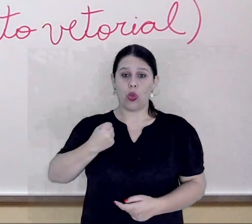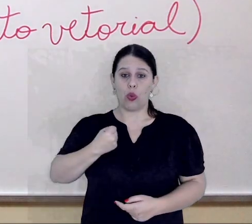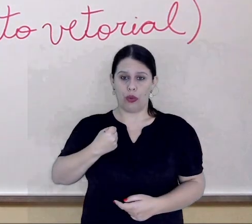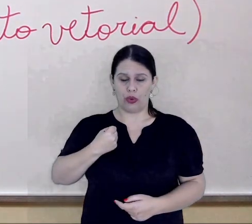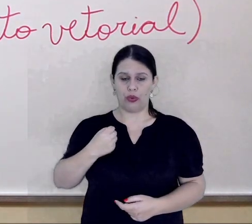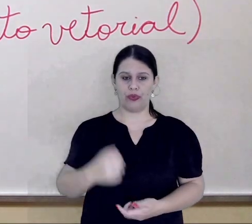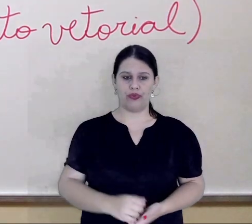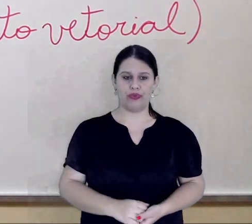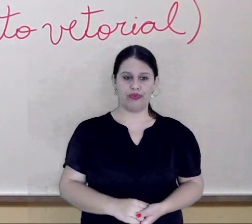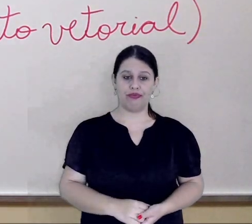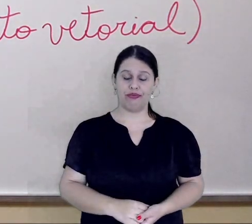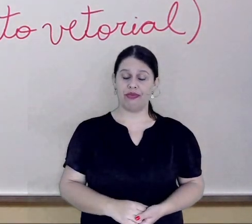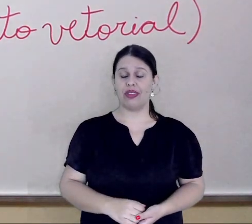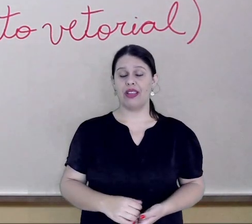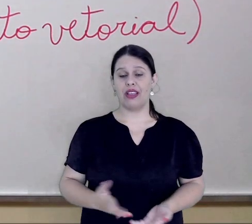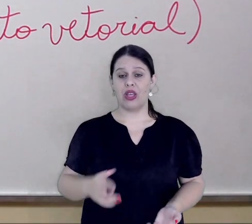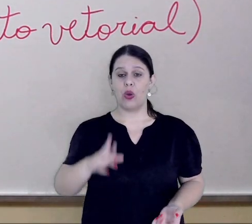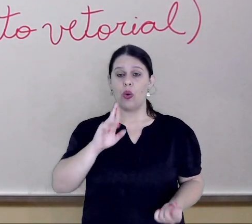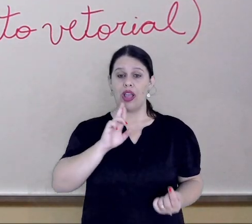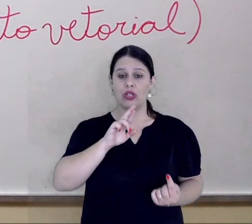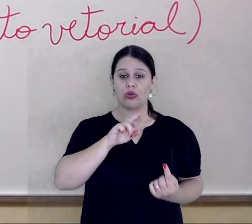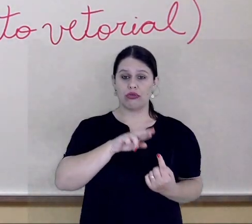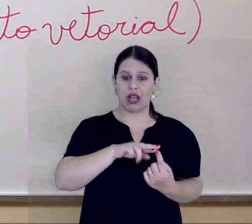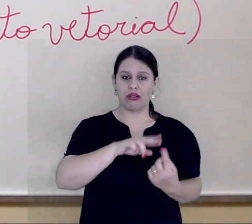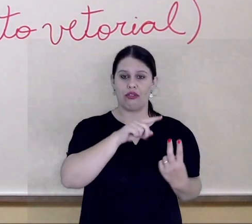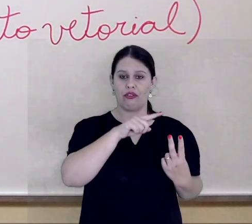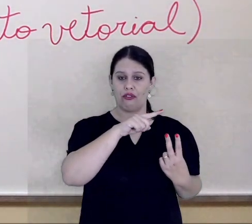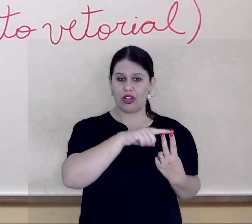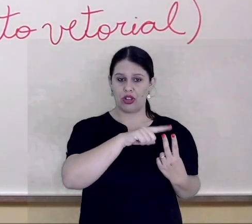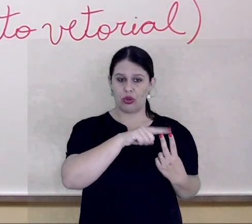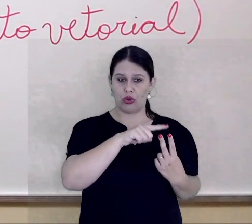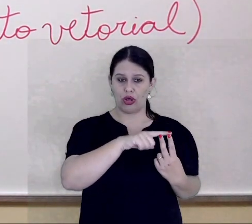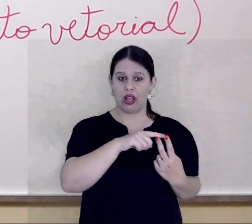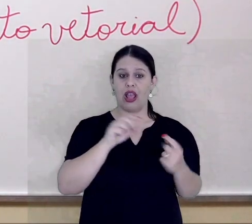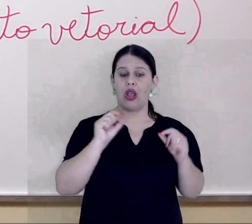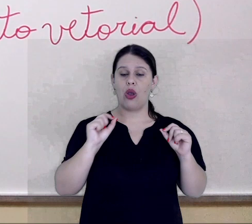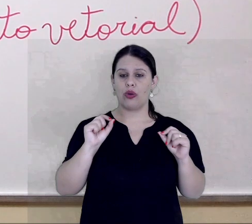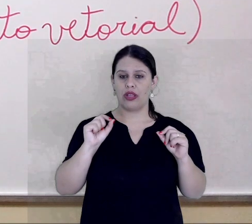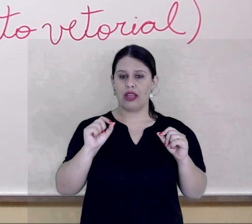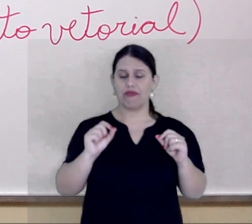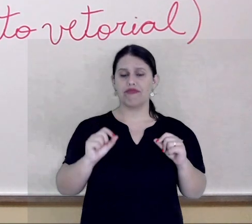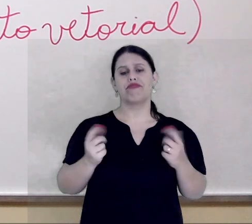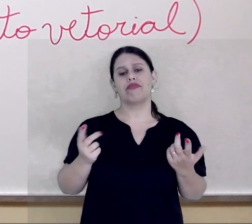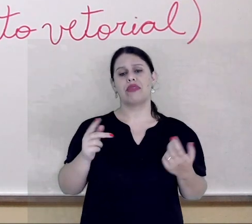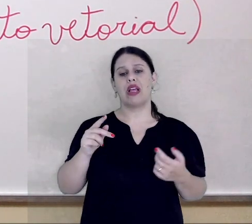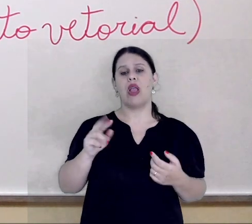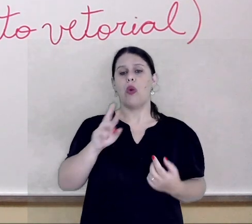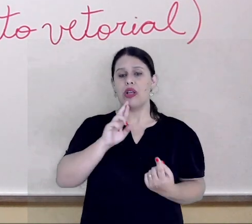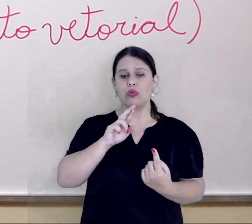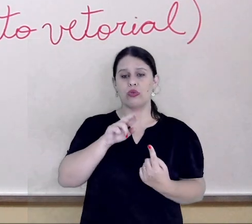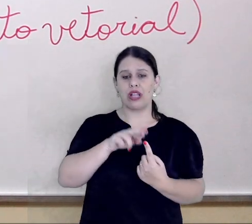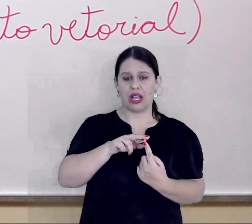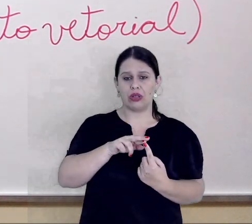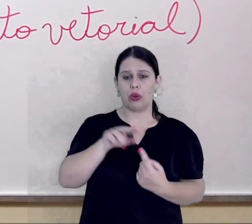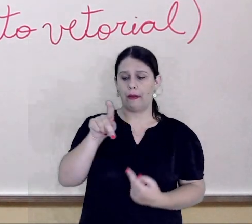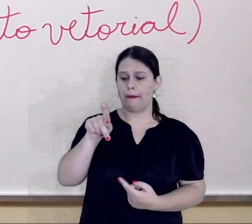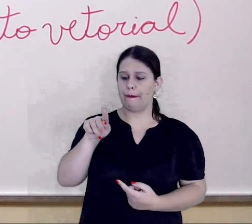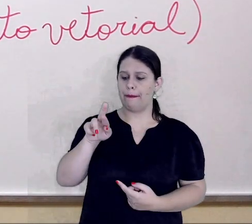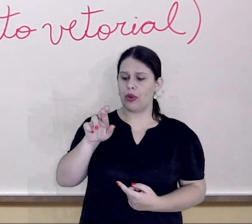produto escalar. E no caso em que nós temos um vetor, a gente chama de produto